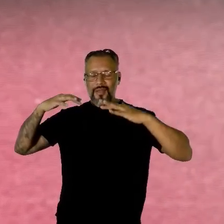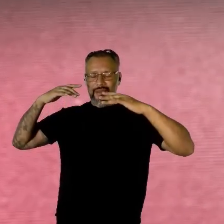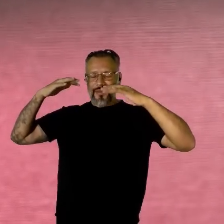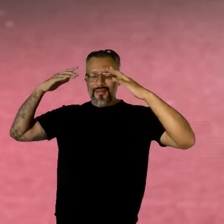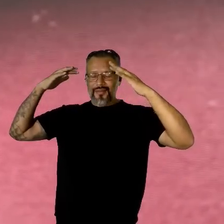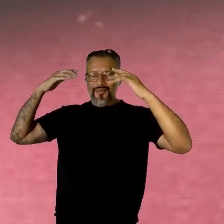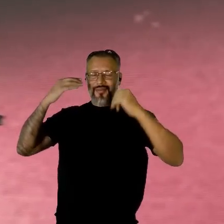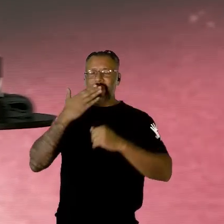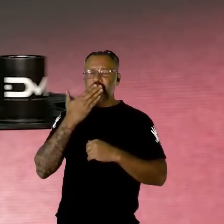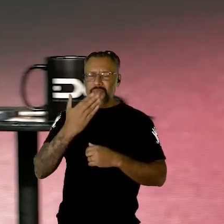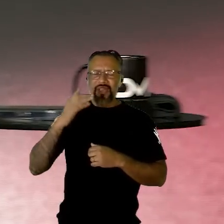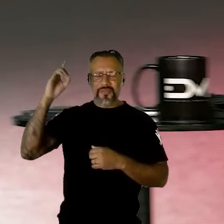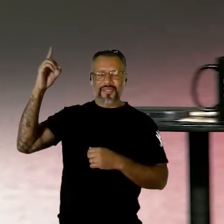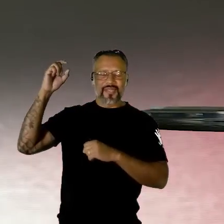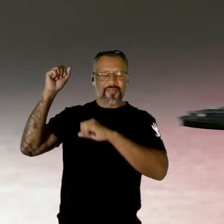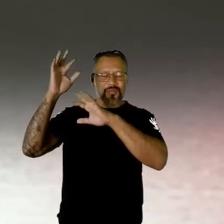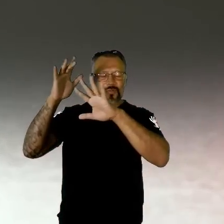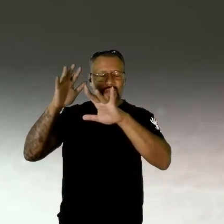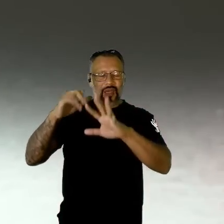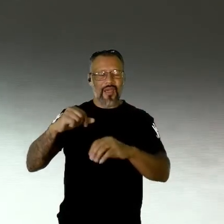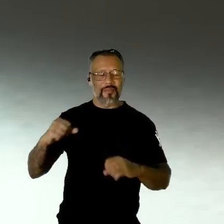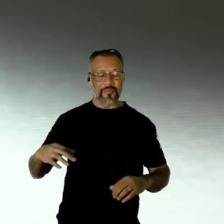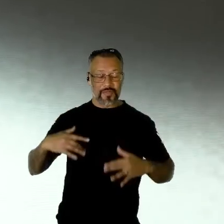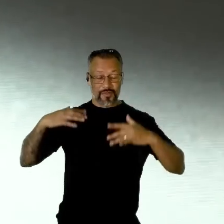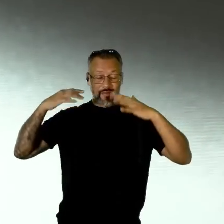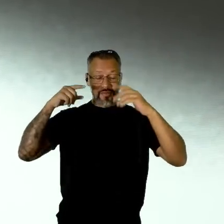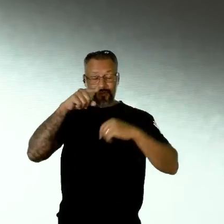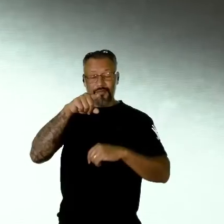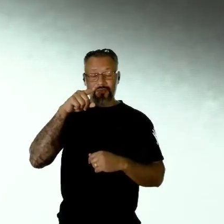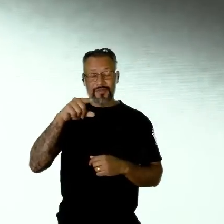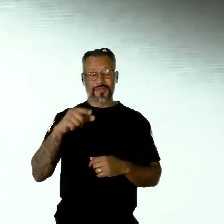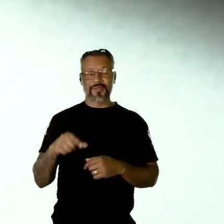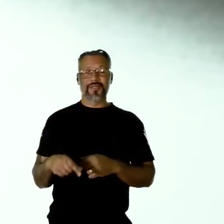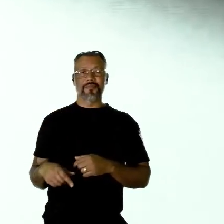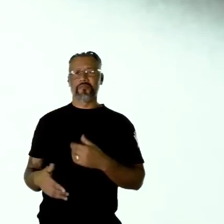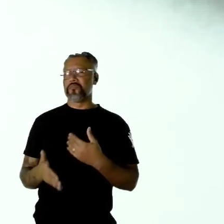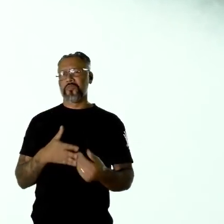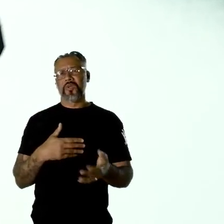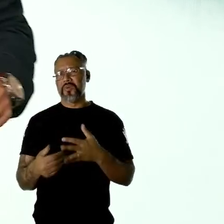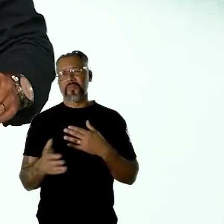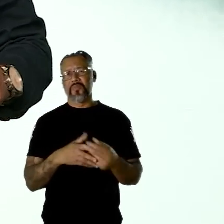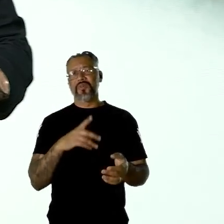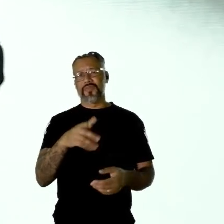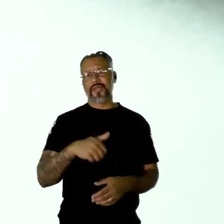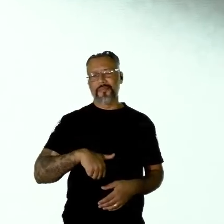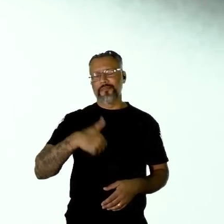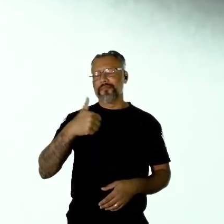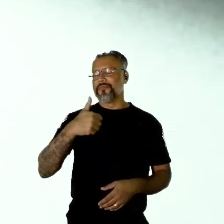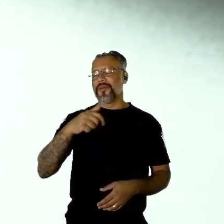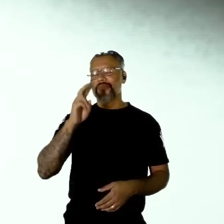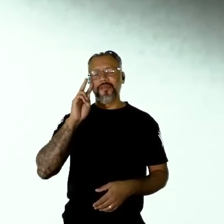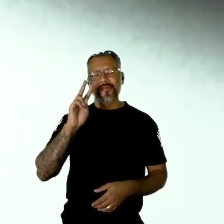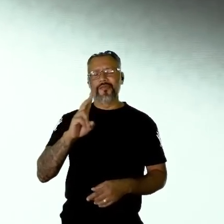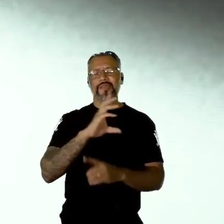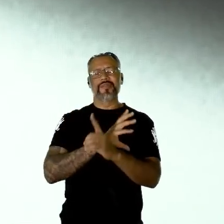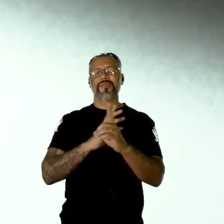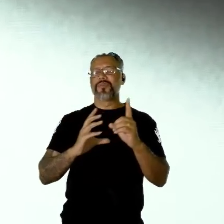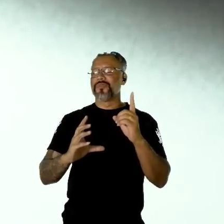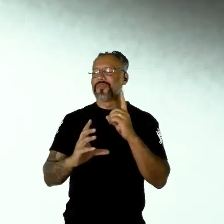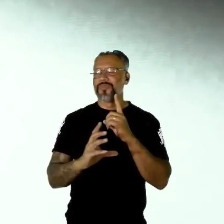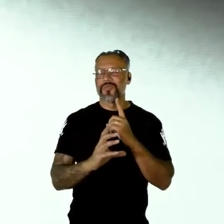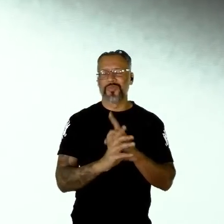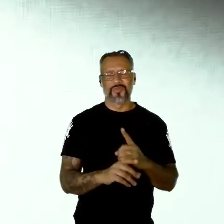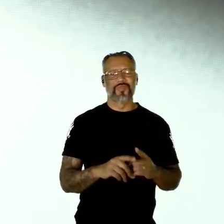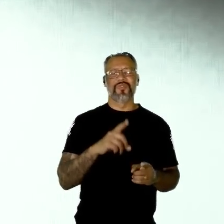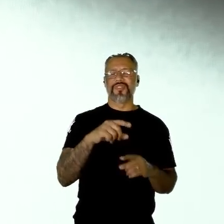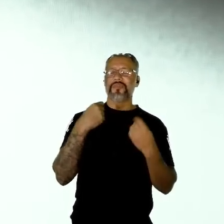enche-me senhor vai pedindo enche-me pastor eu tô aqui a primeira vez eu tô aqui a primeira vez eu não vou ser lá tá vazia eu não vou